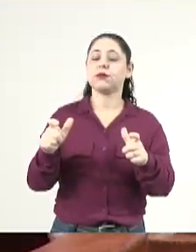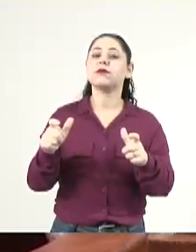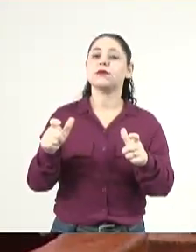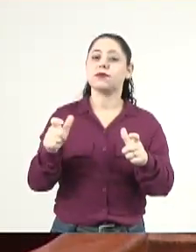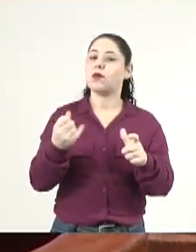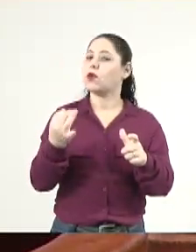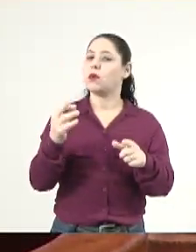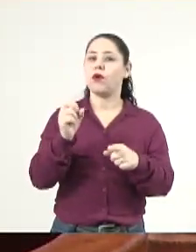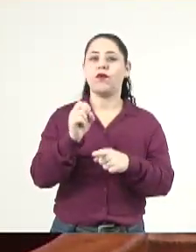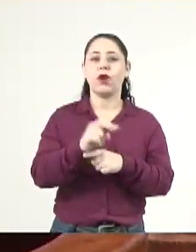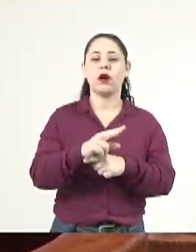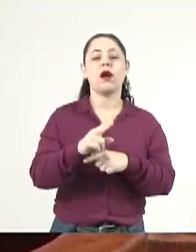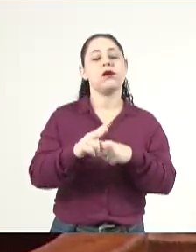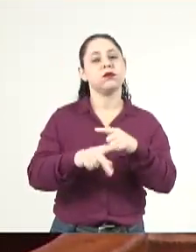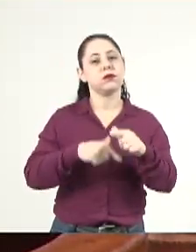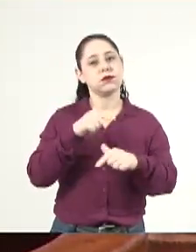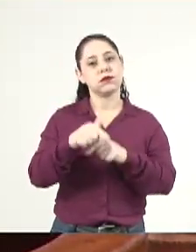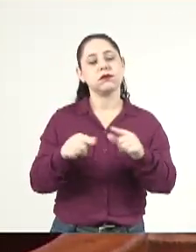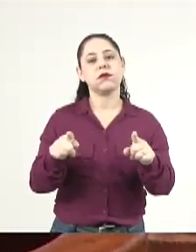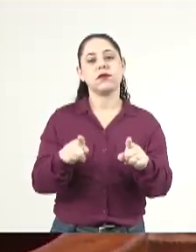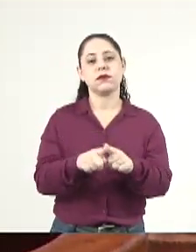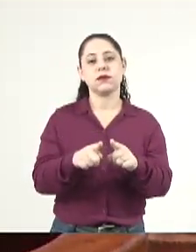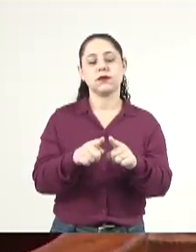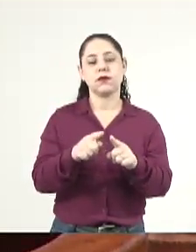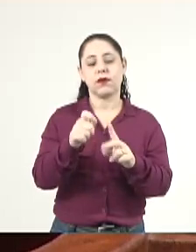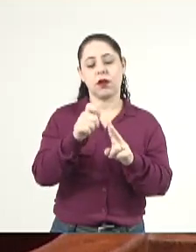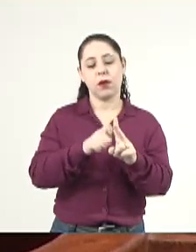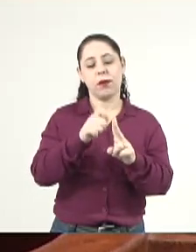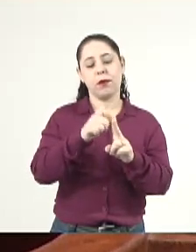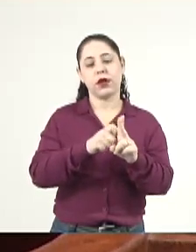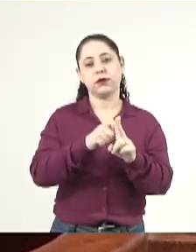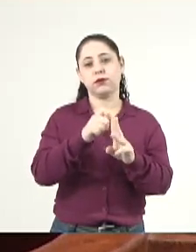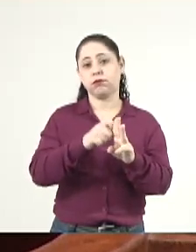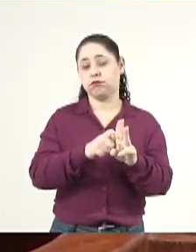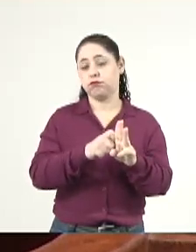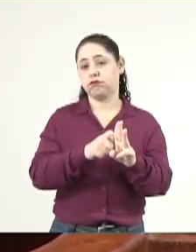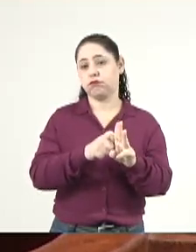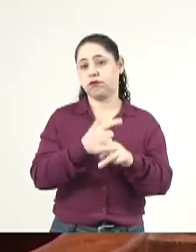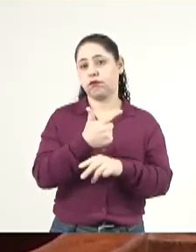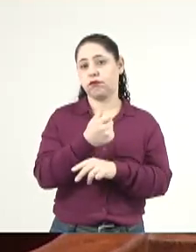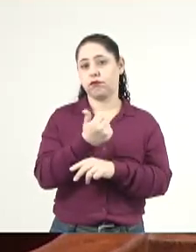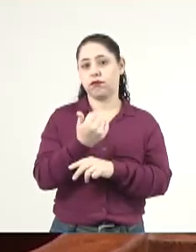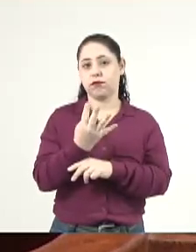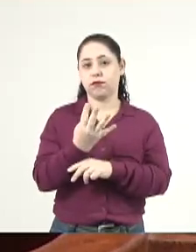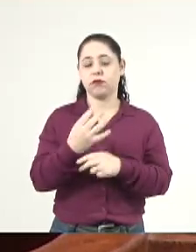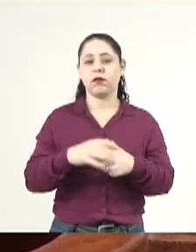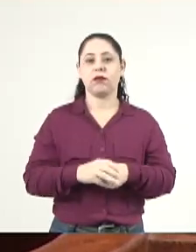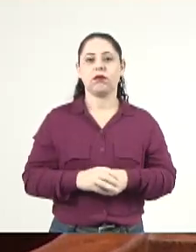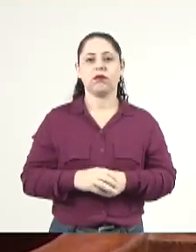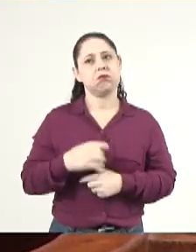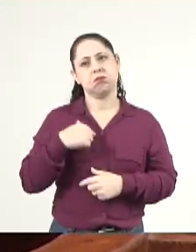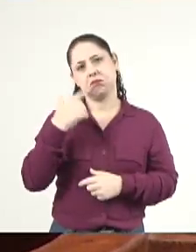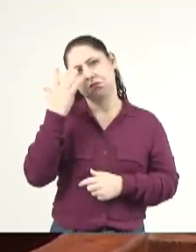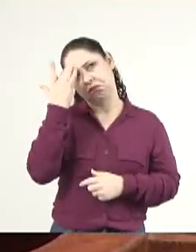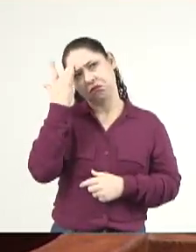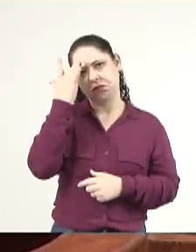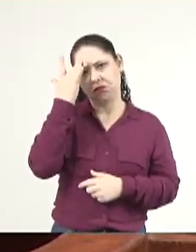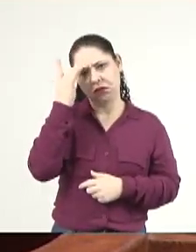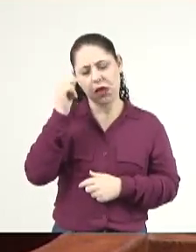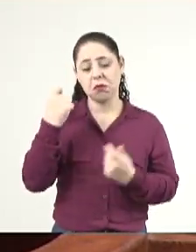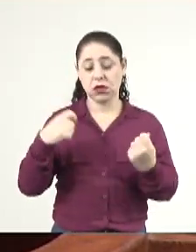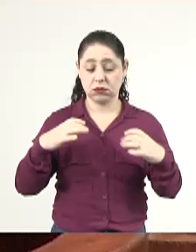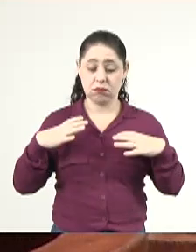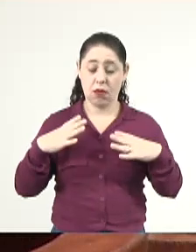consideravelmente nesse trimestre, primeiro trimestre de 2024. Eu acho que nós temos que